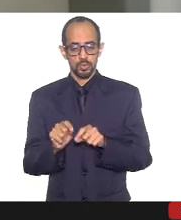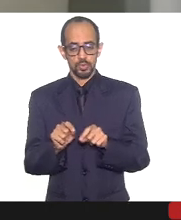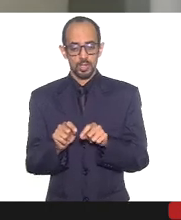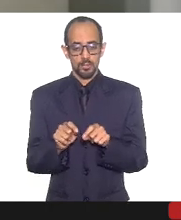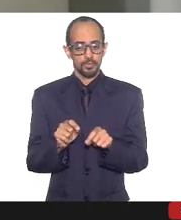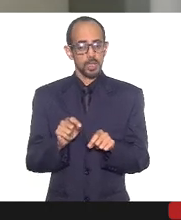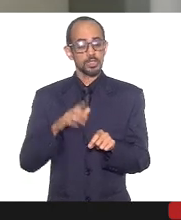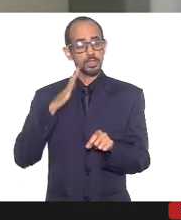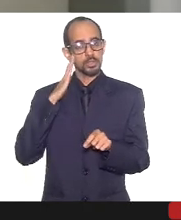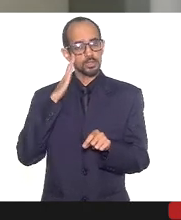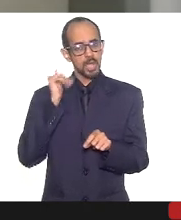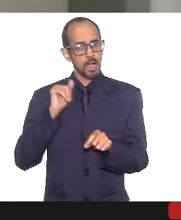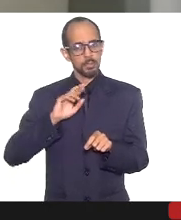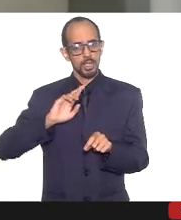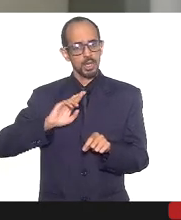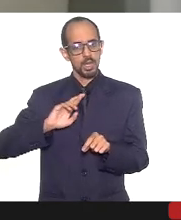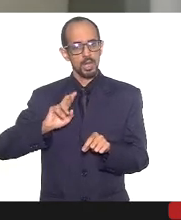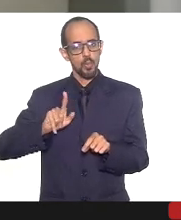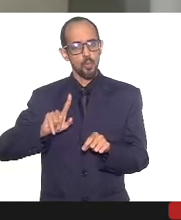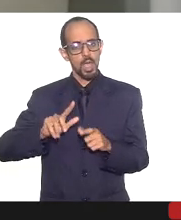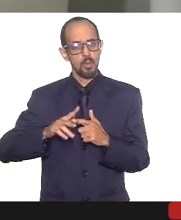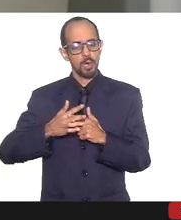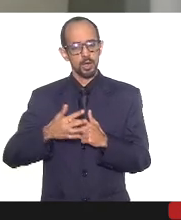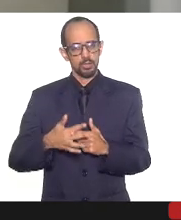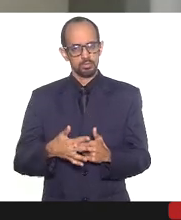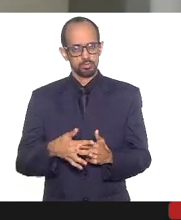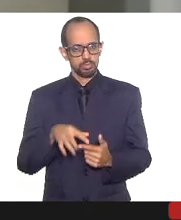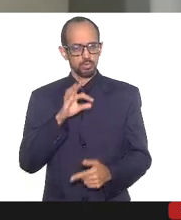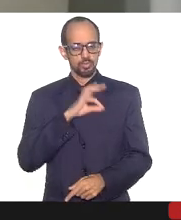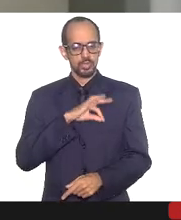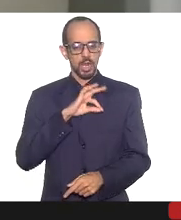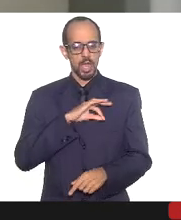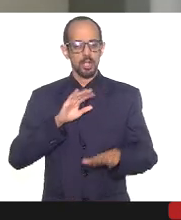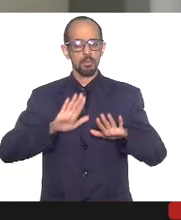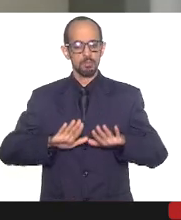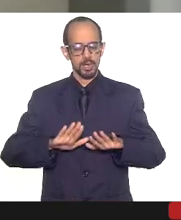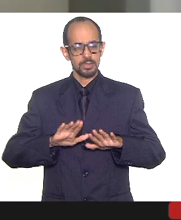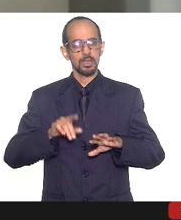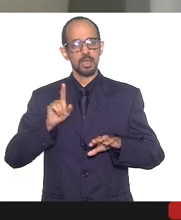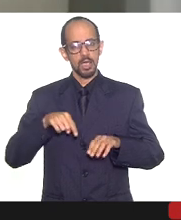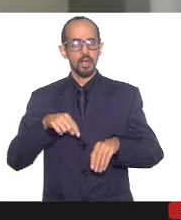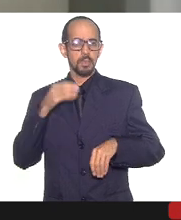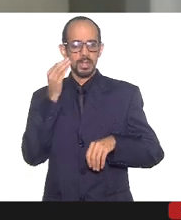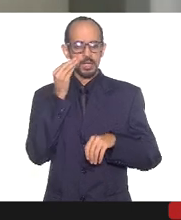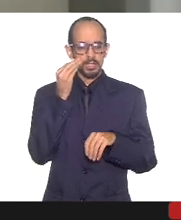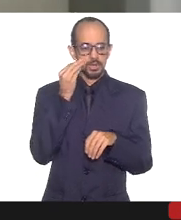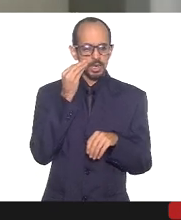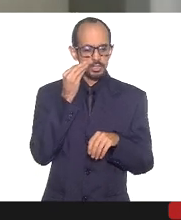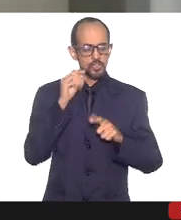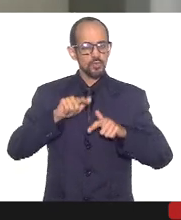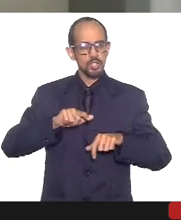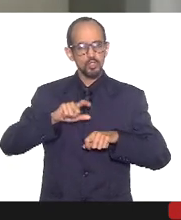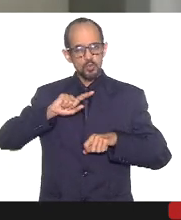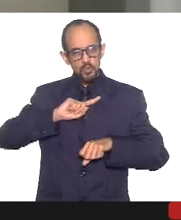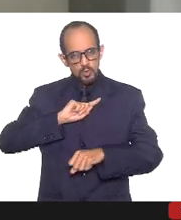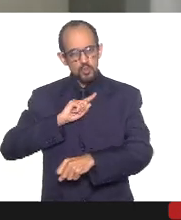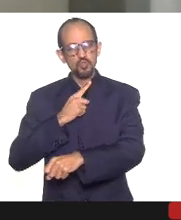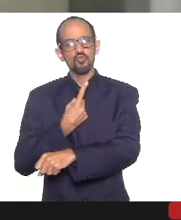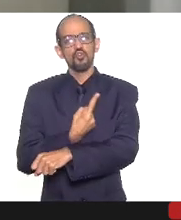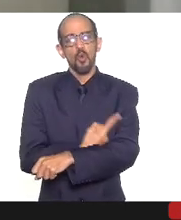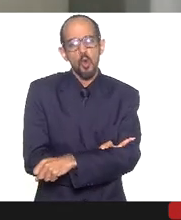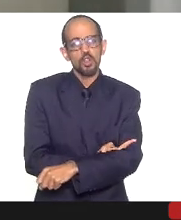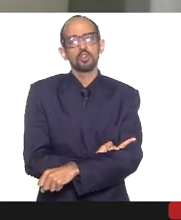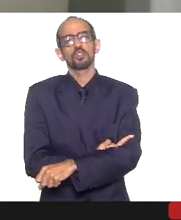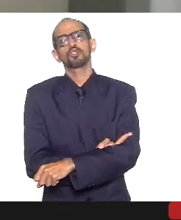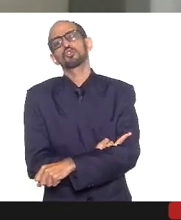sabemos que não é uma recuperação de perdas salariais, mas é pelo menos uma sinalização de um esforço que a nossa equipe